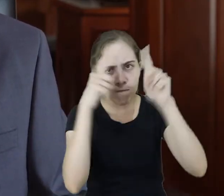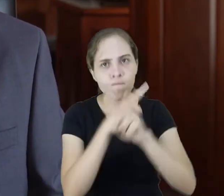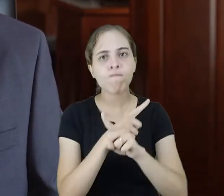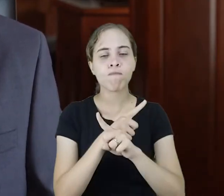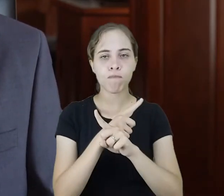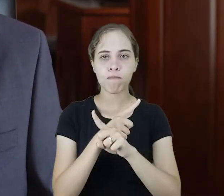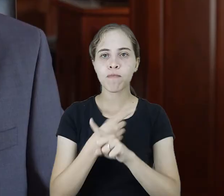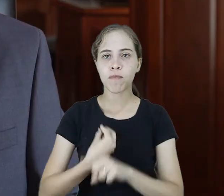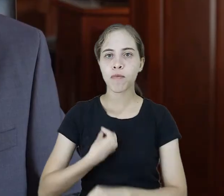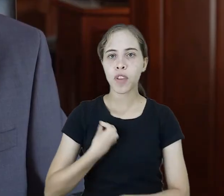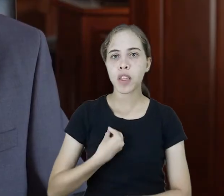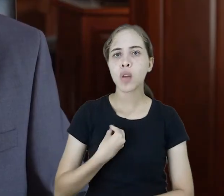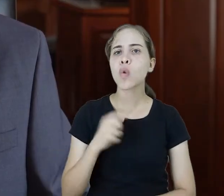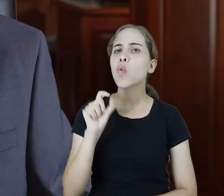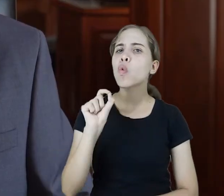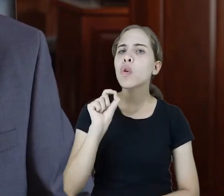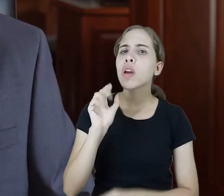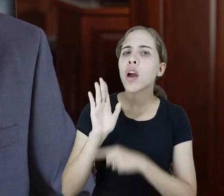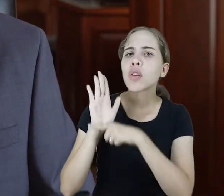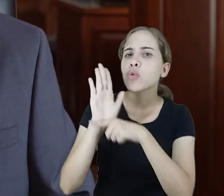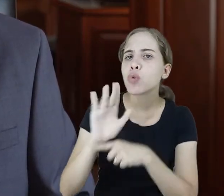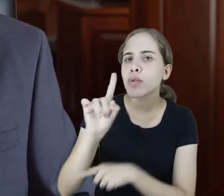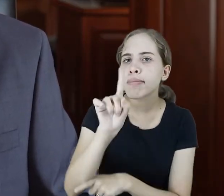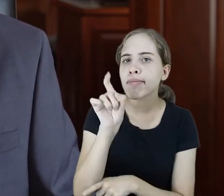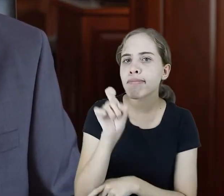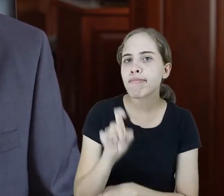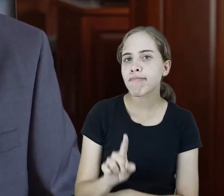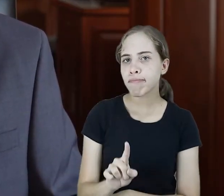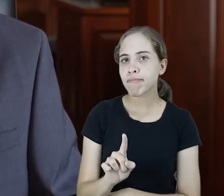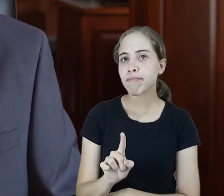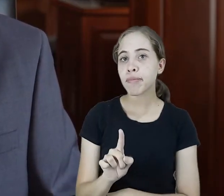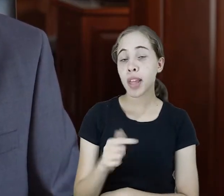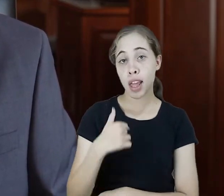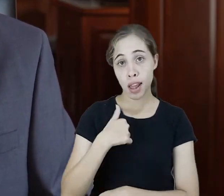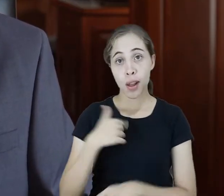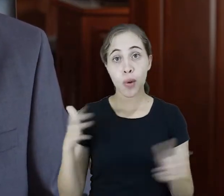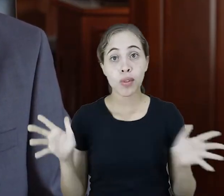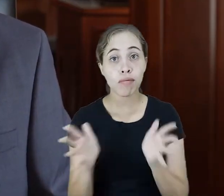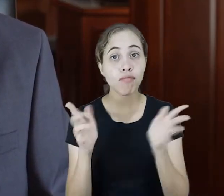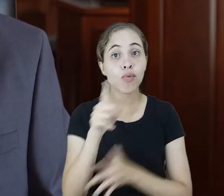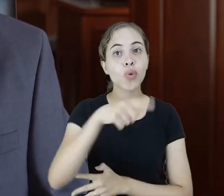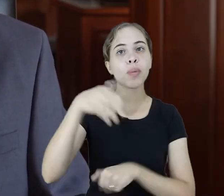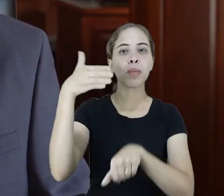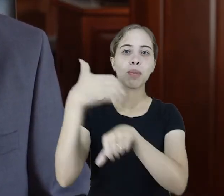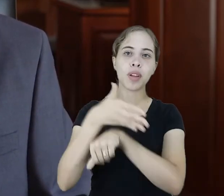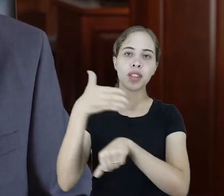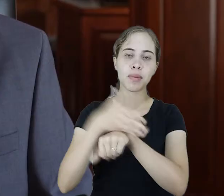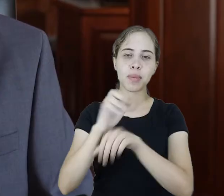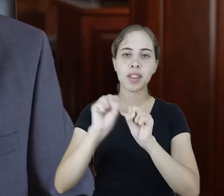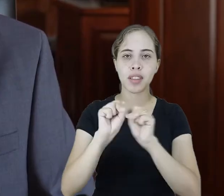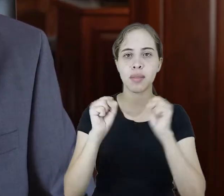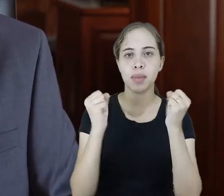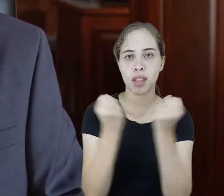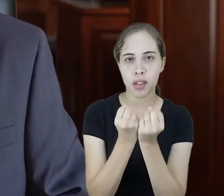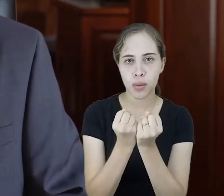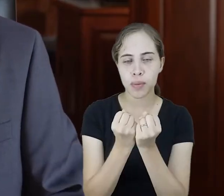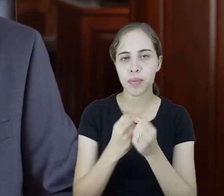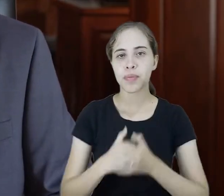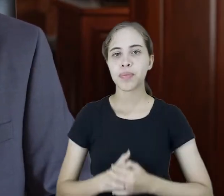vida, o que pode ajudar? Eu os incentivo a participar do seminário.